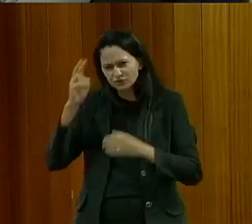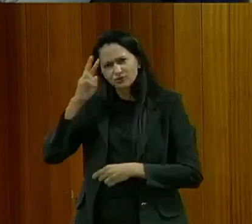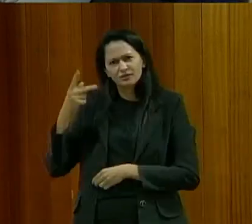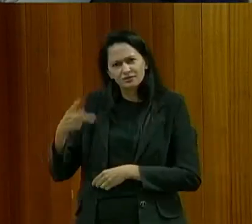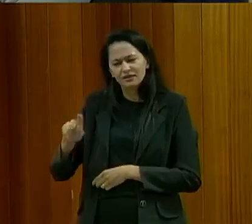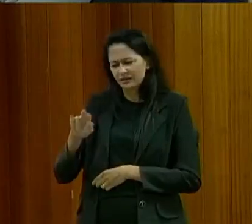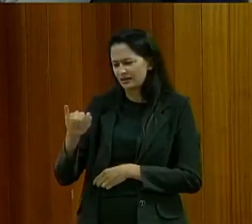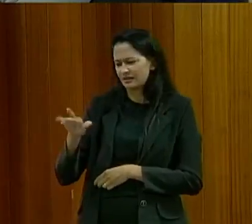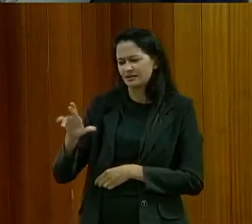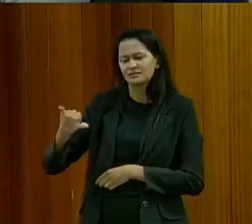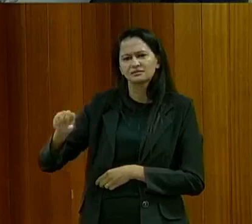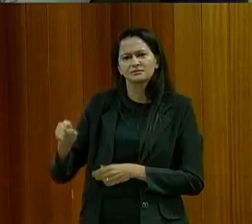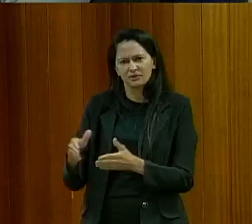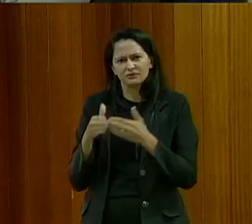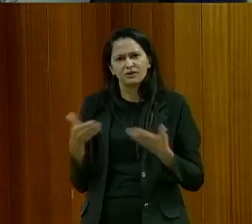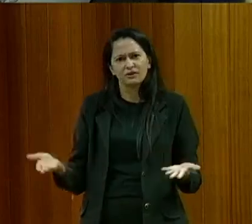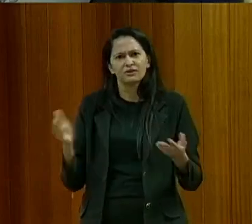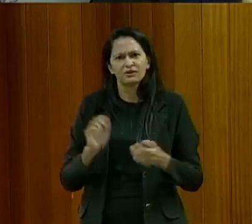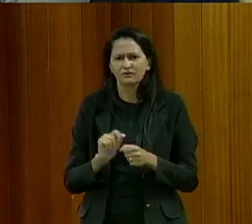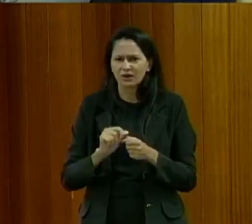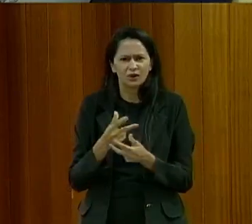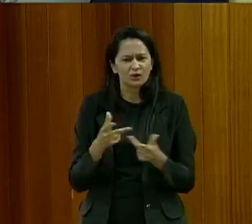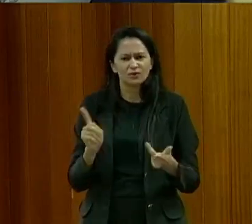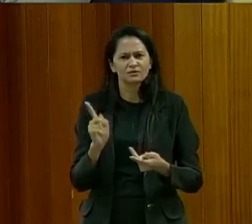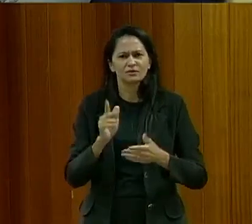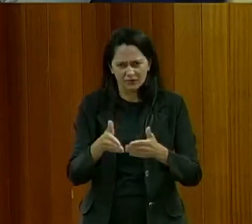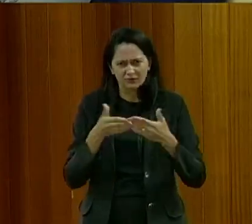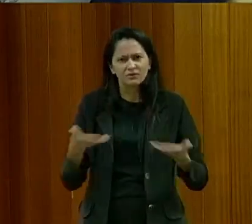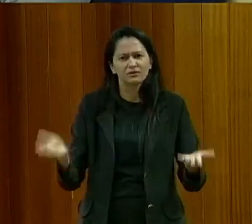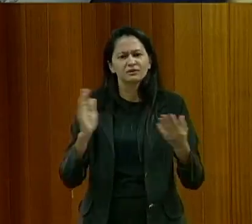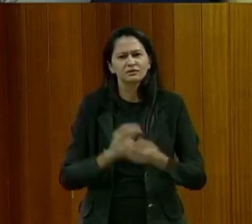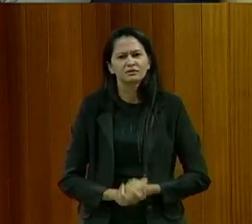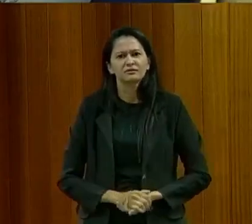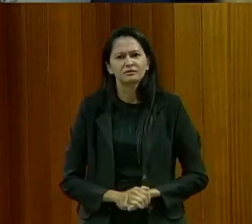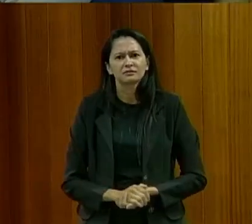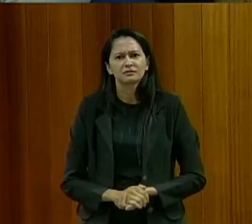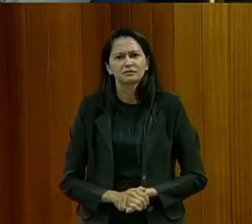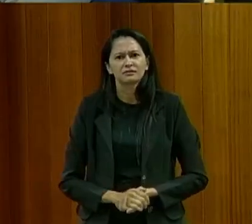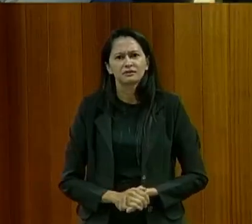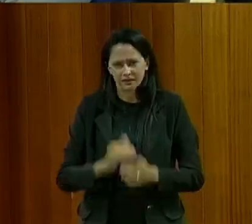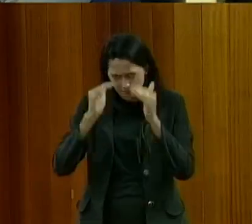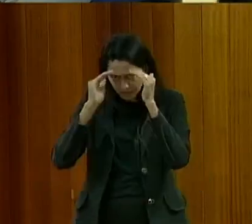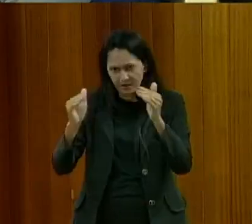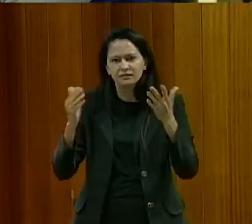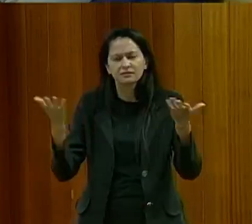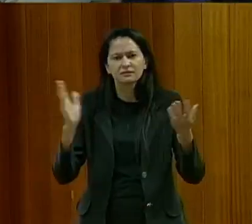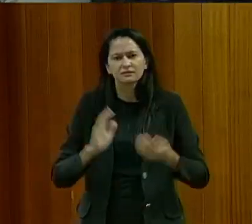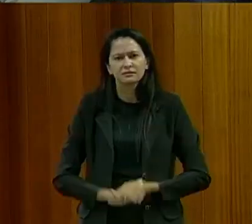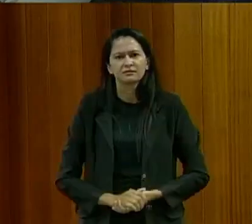Machado, respeita. Não faça um negócio desse aqui não, moço. Respeita.